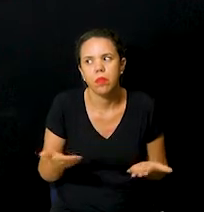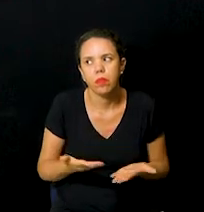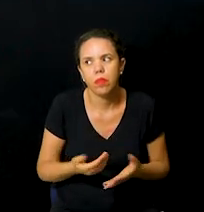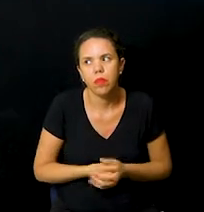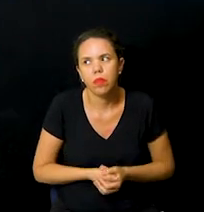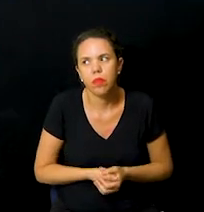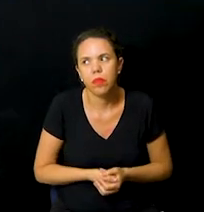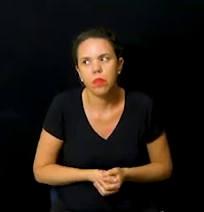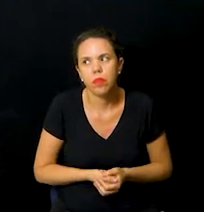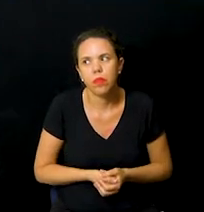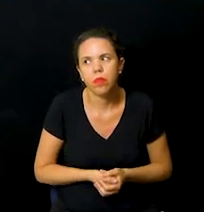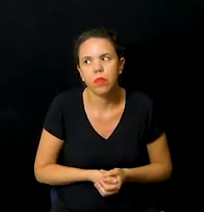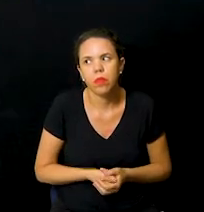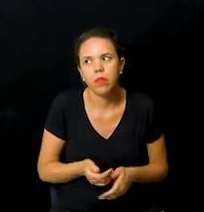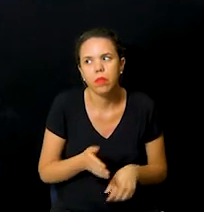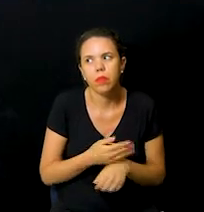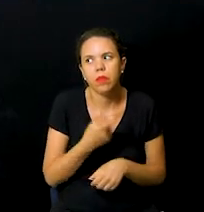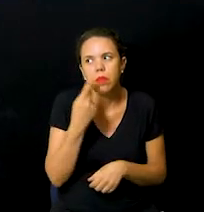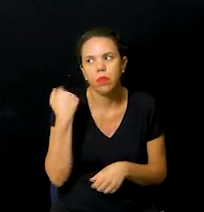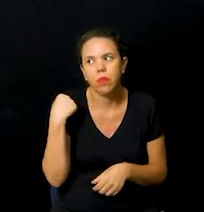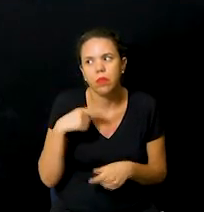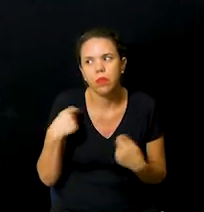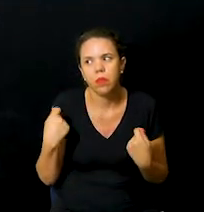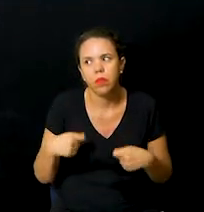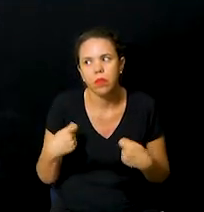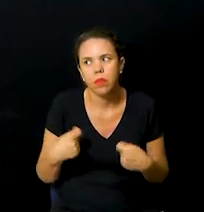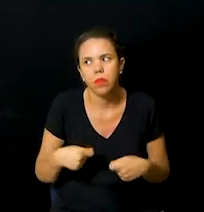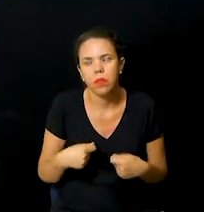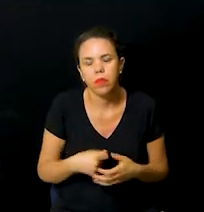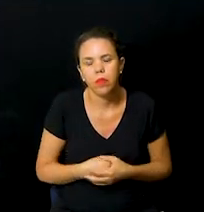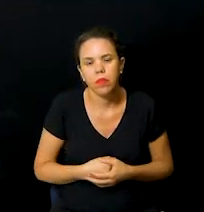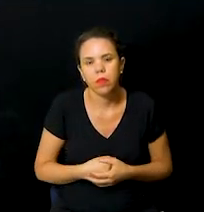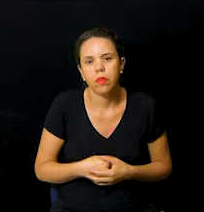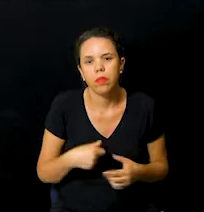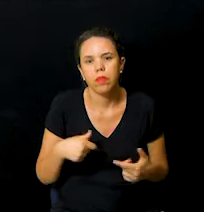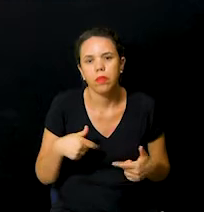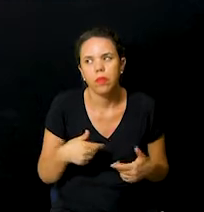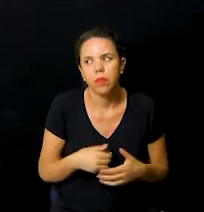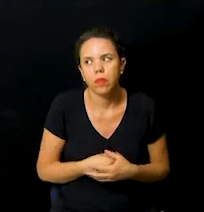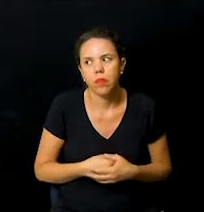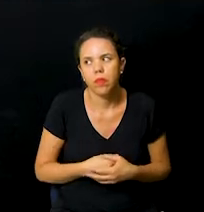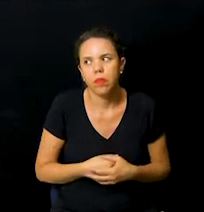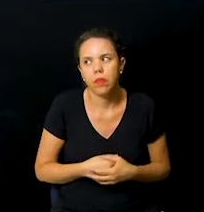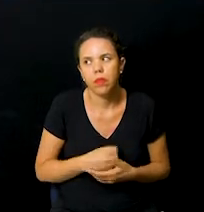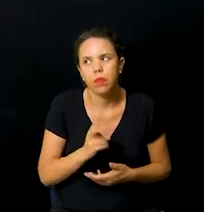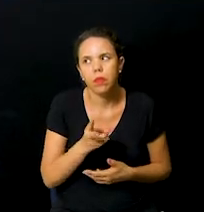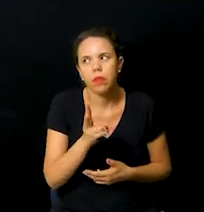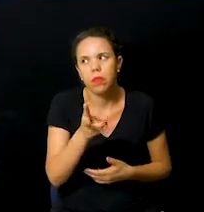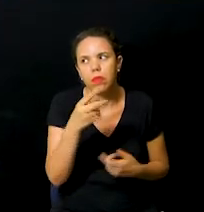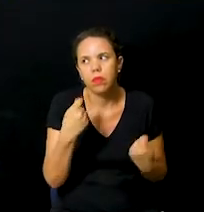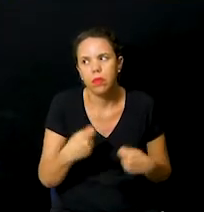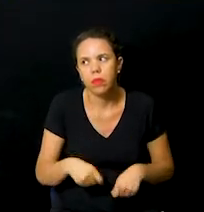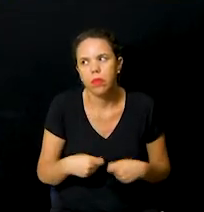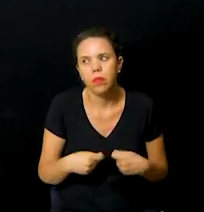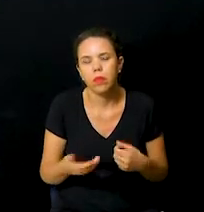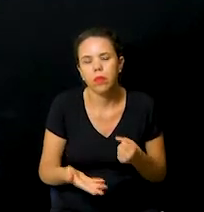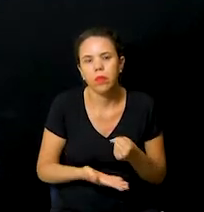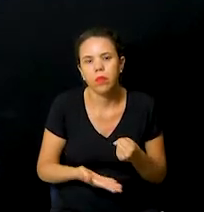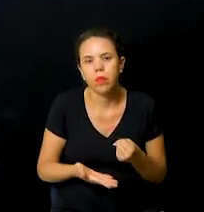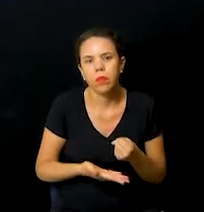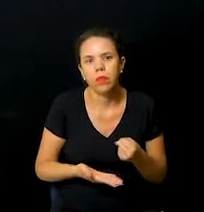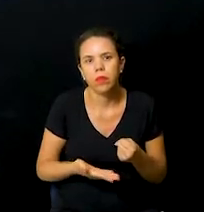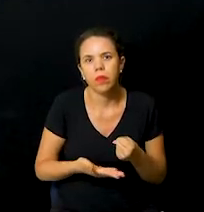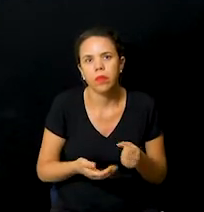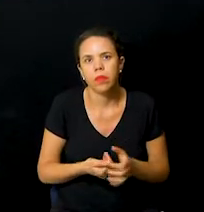em dia, como eu falei anteriormente, a gente precisa realmente do trabalho, né, para poder manter as necessidades mínimas